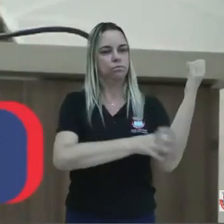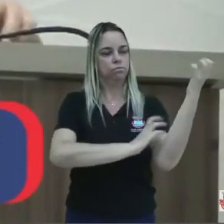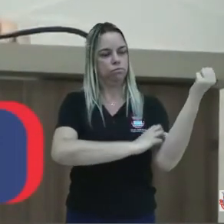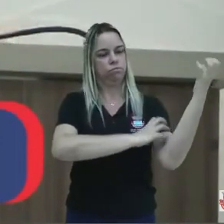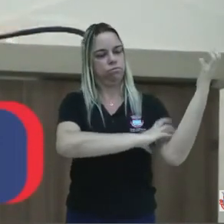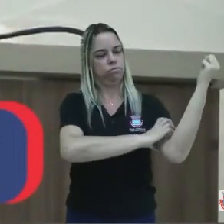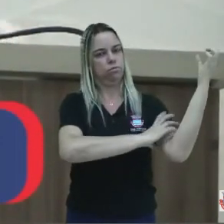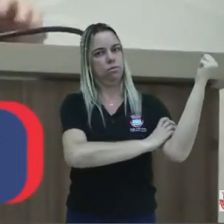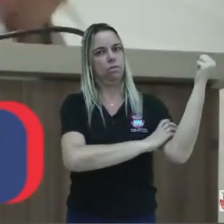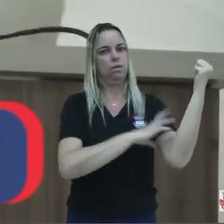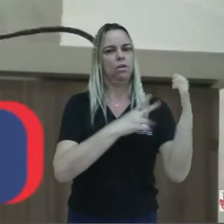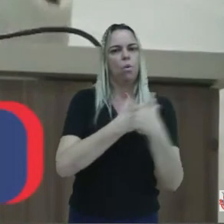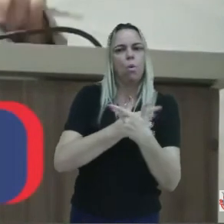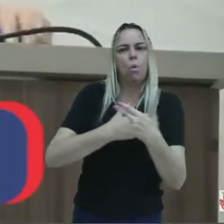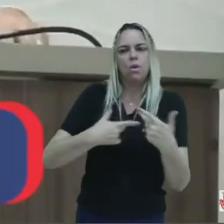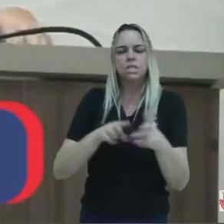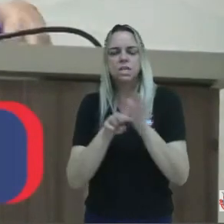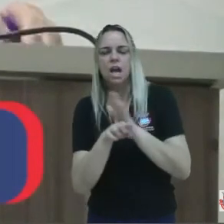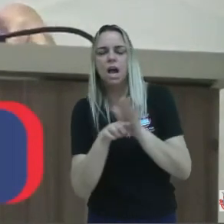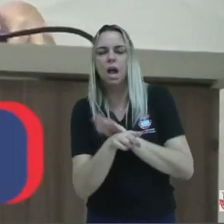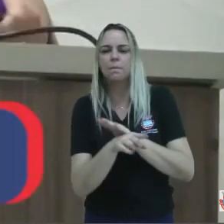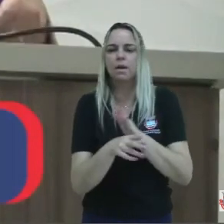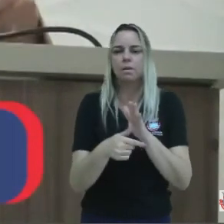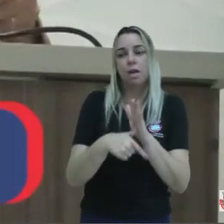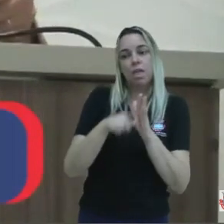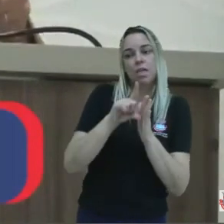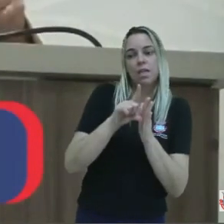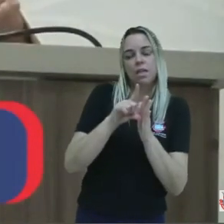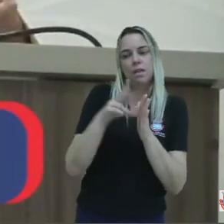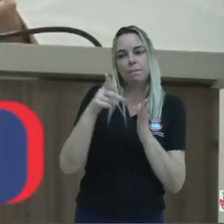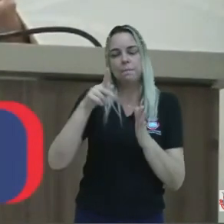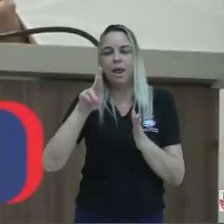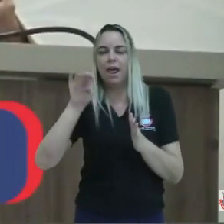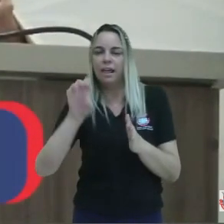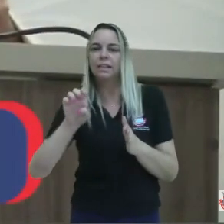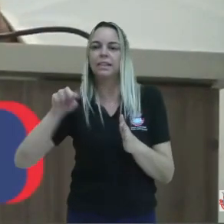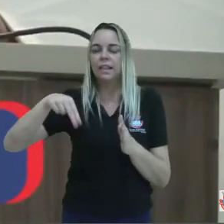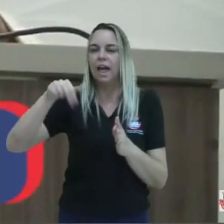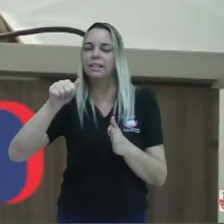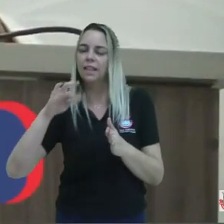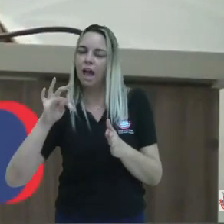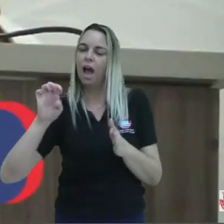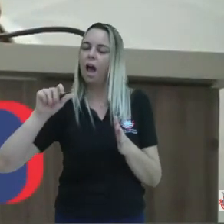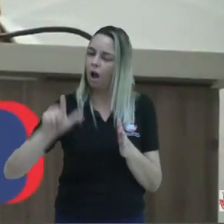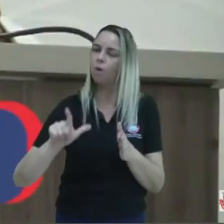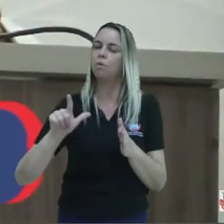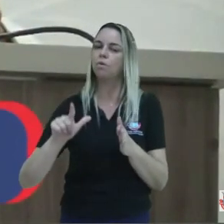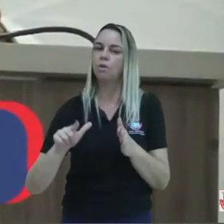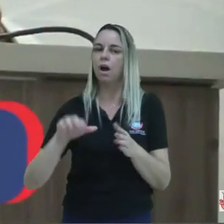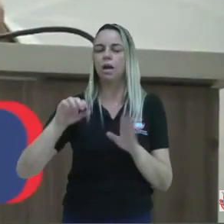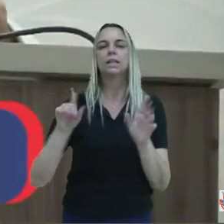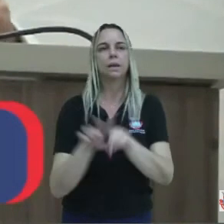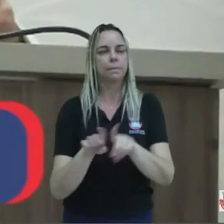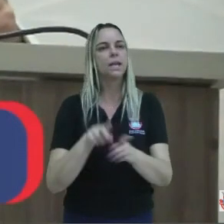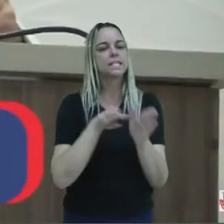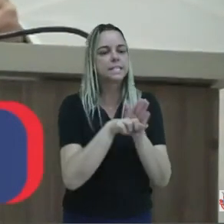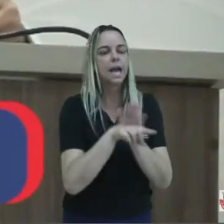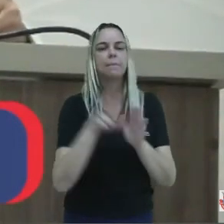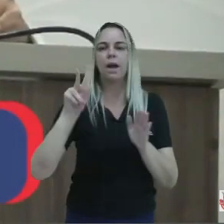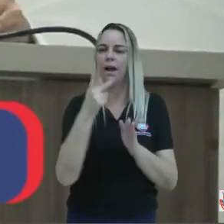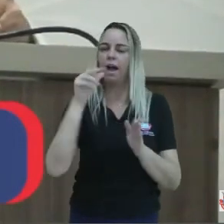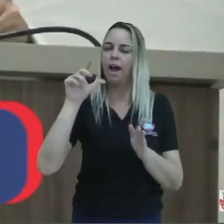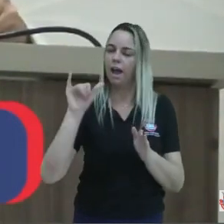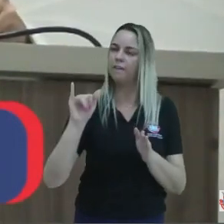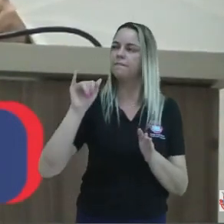nos permitir. E também, perdão aqui, vou falar das ações que estão sendo feitas aqui no nosso município, no Centro